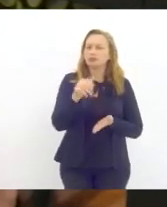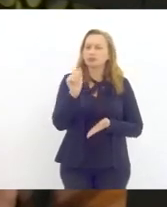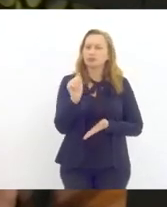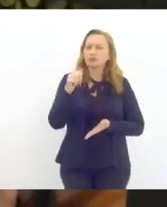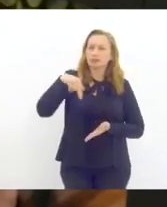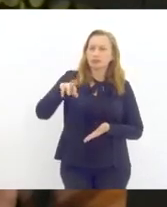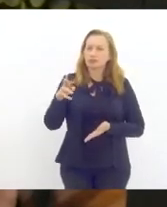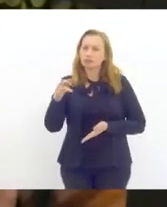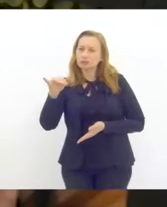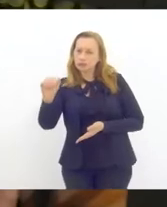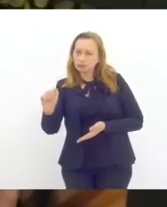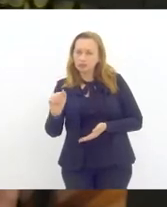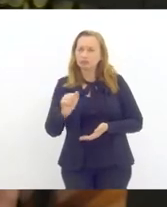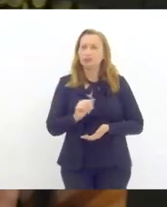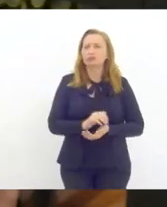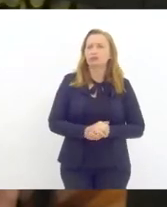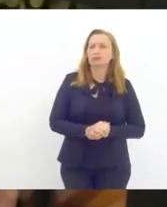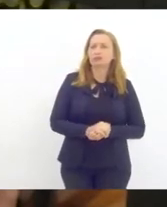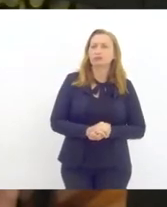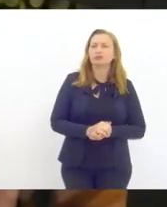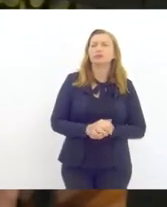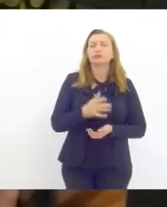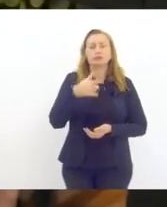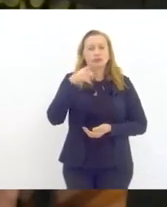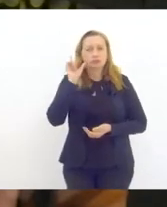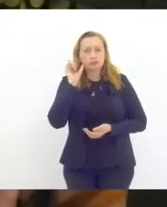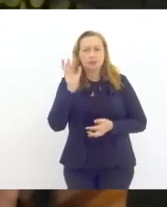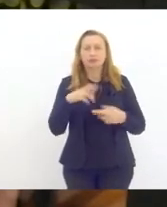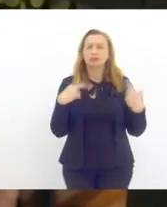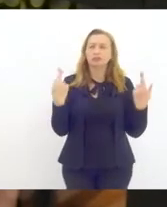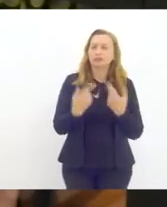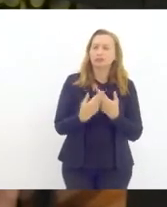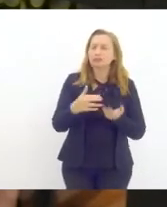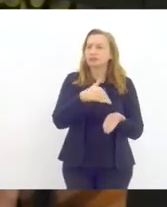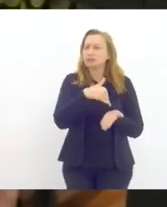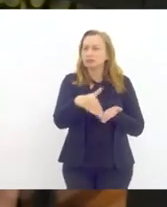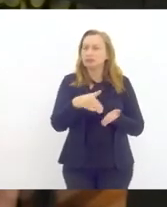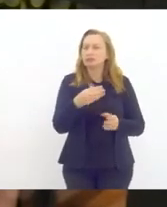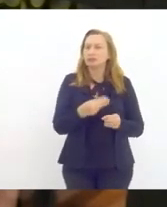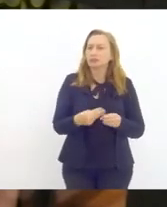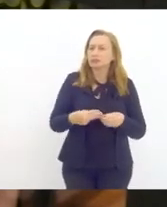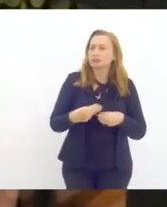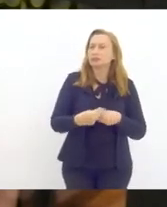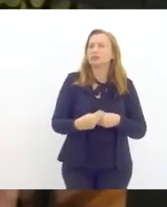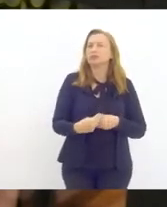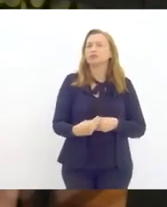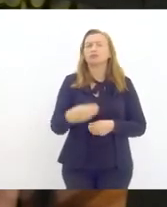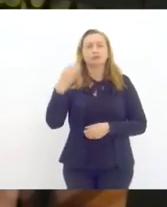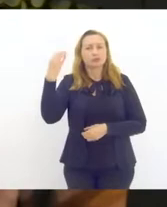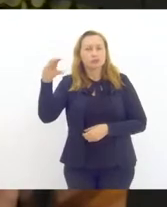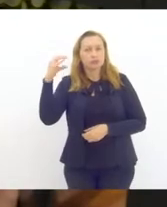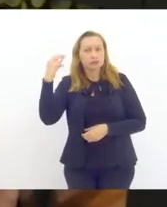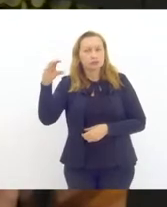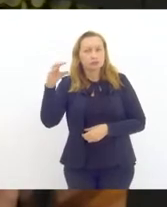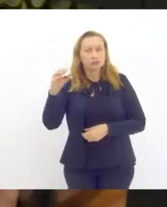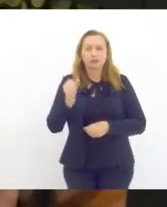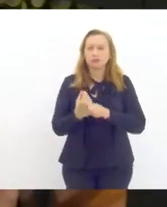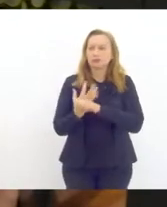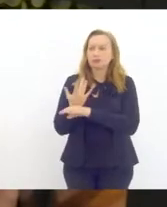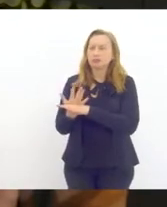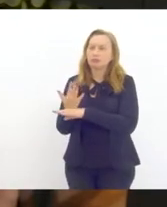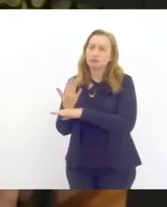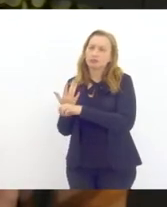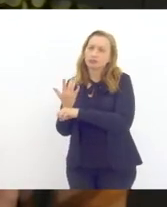Andréia Senco e sua equipe, nos reunimos ontem com os secretários municipais de Niterói, de Duque de